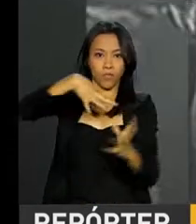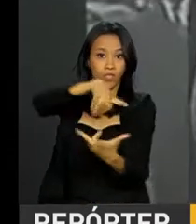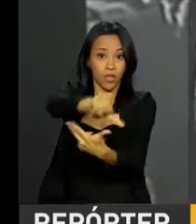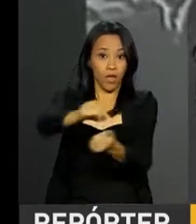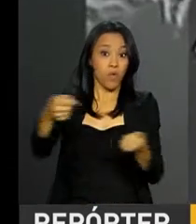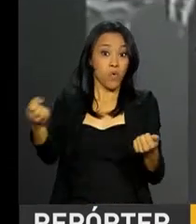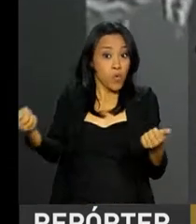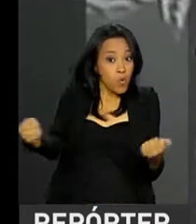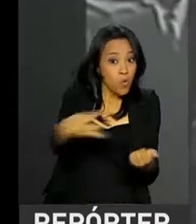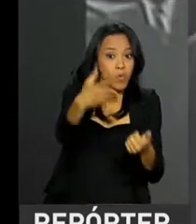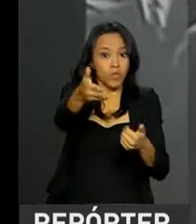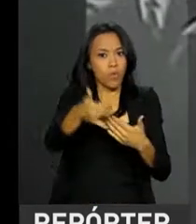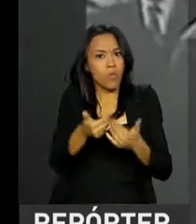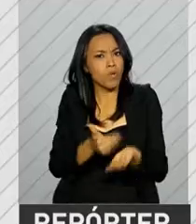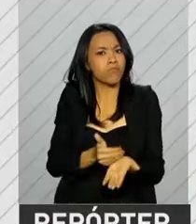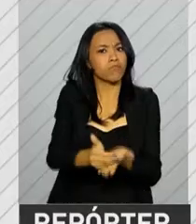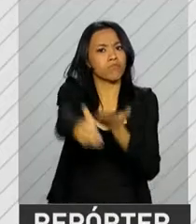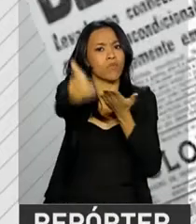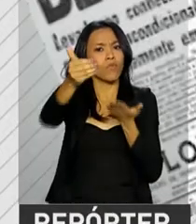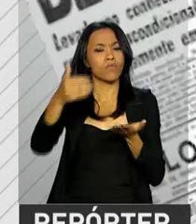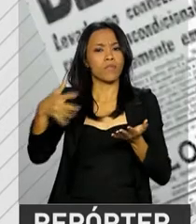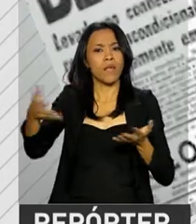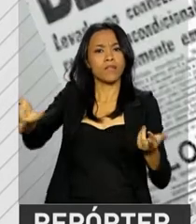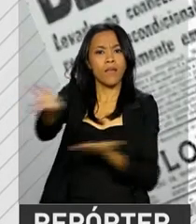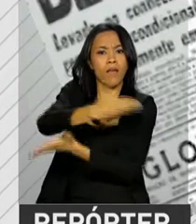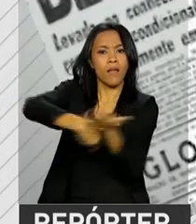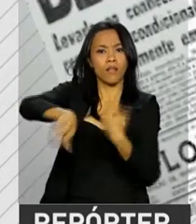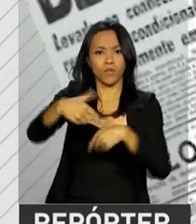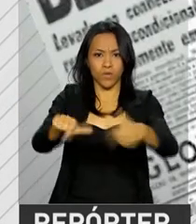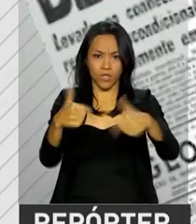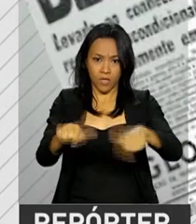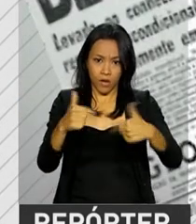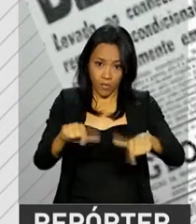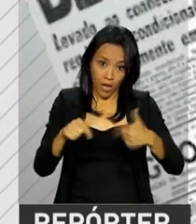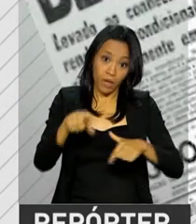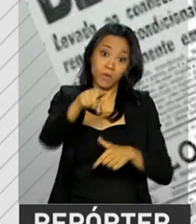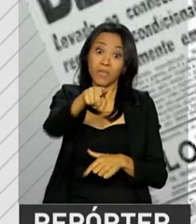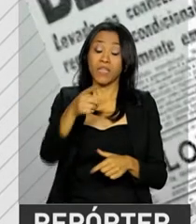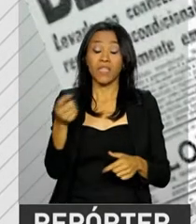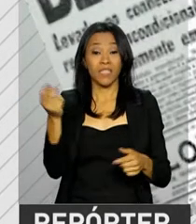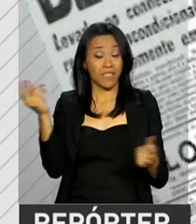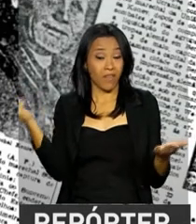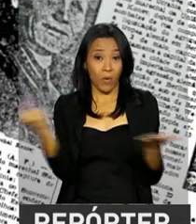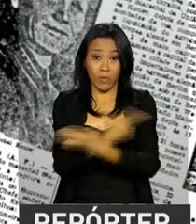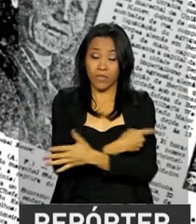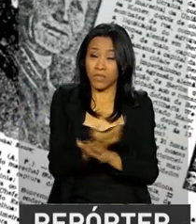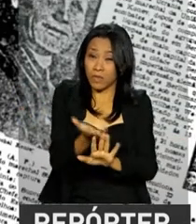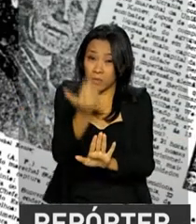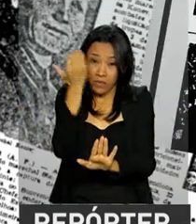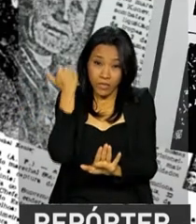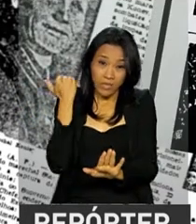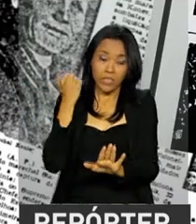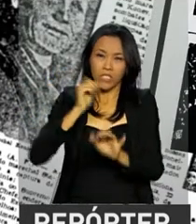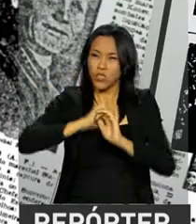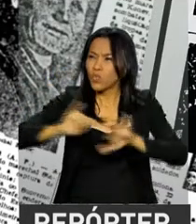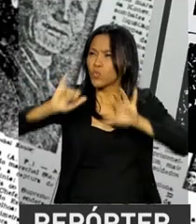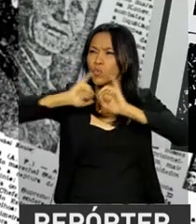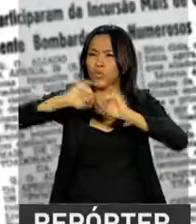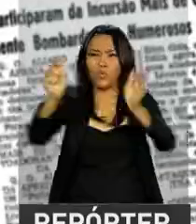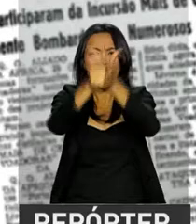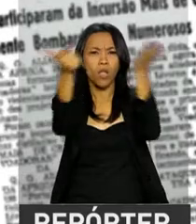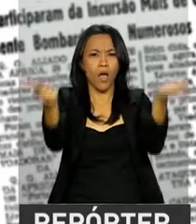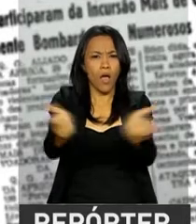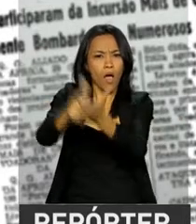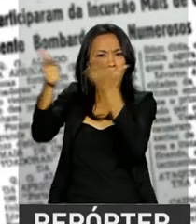era nas relações de trabalho. Enquanto as notícias do conflito mais letal da história da humanidade ganhavam as